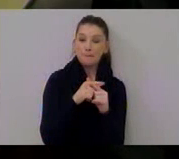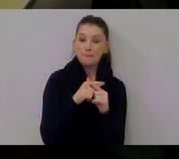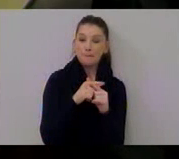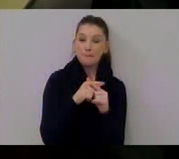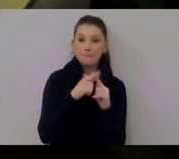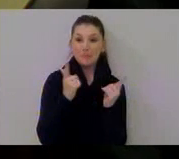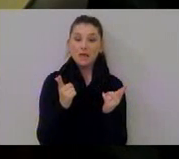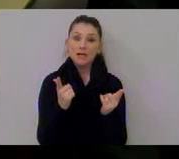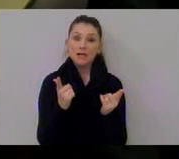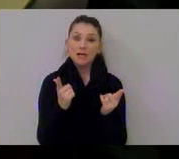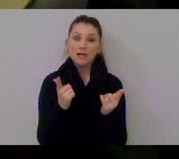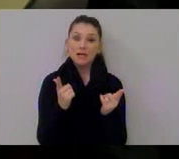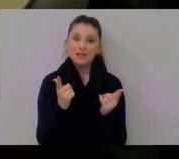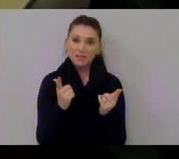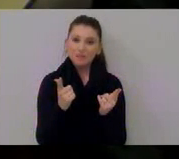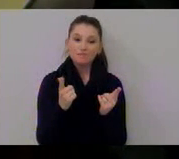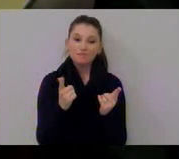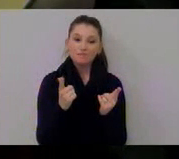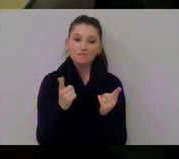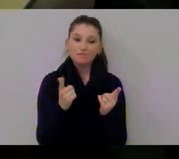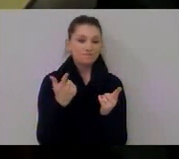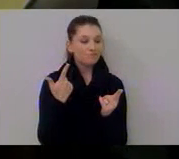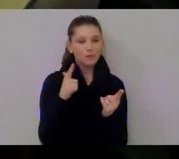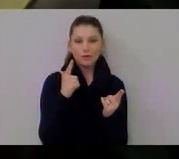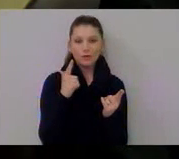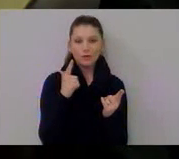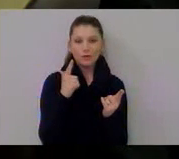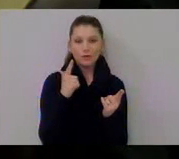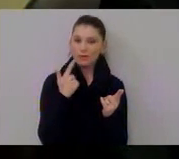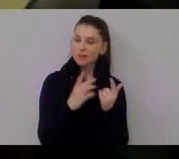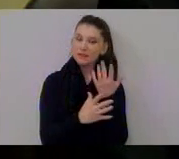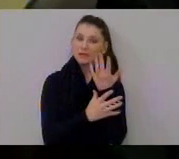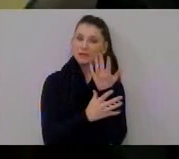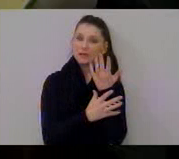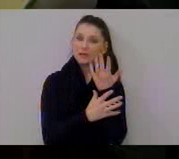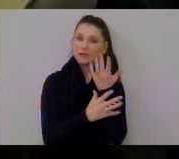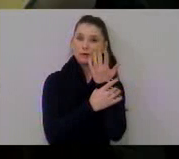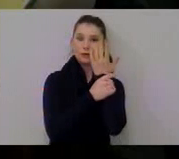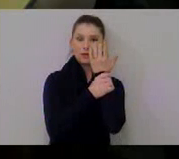segurança suficiente para nossas crianças.